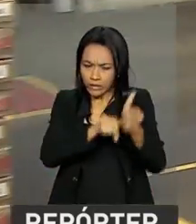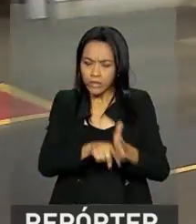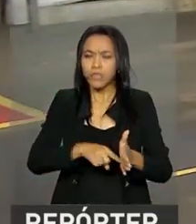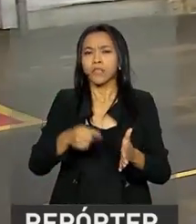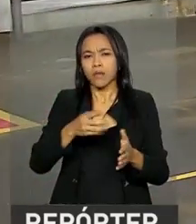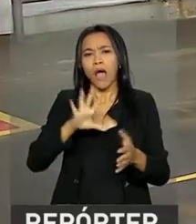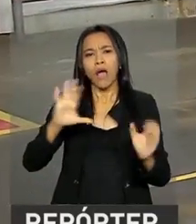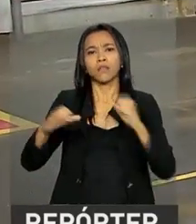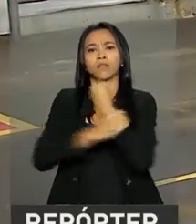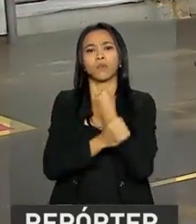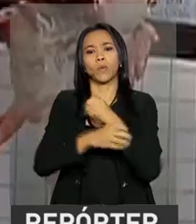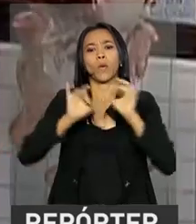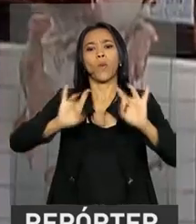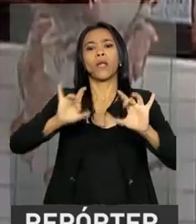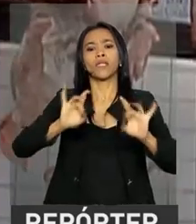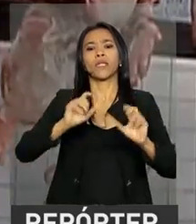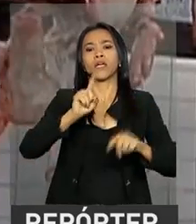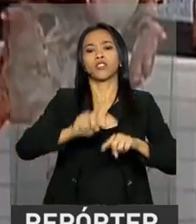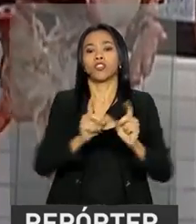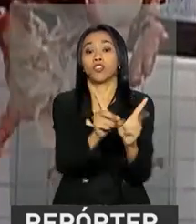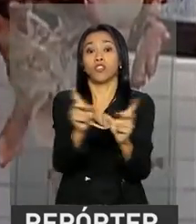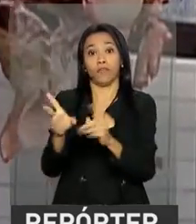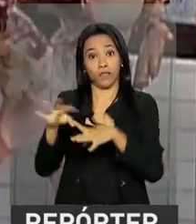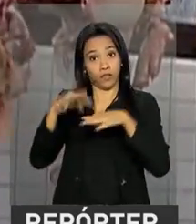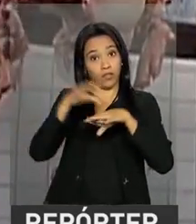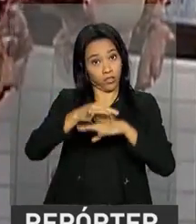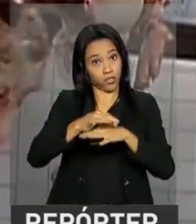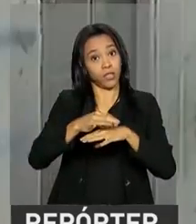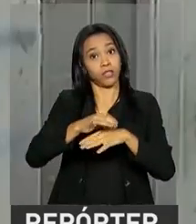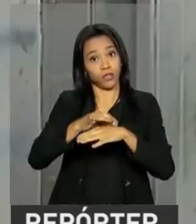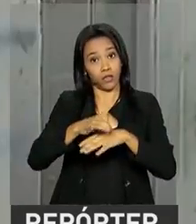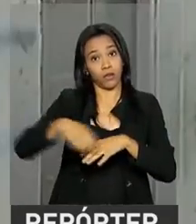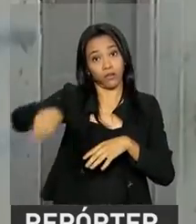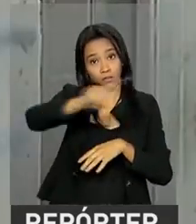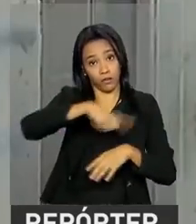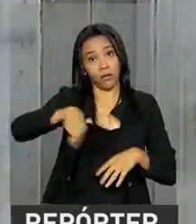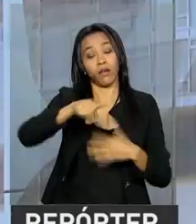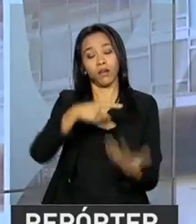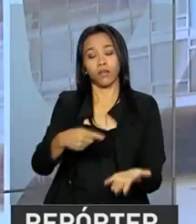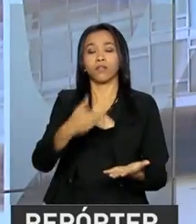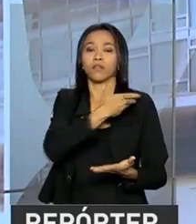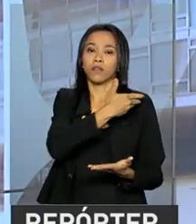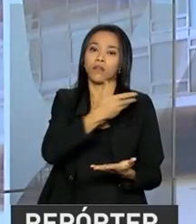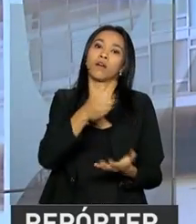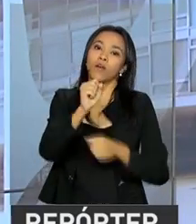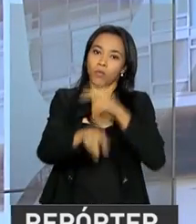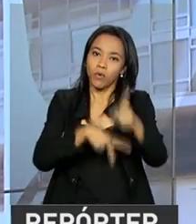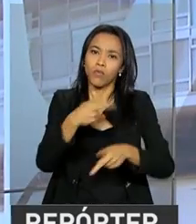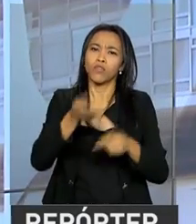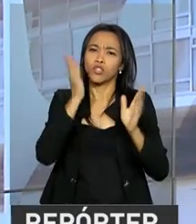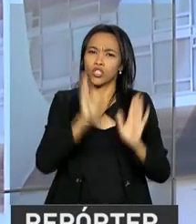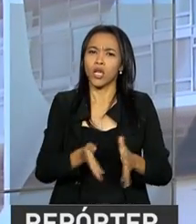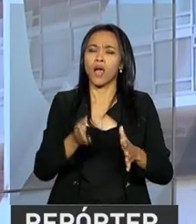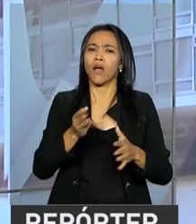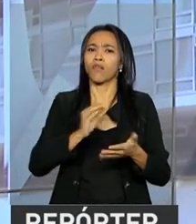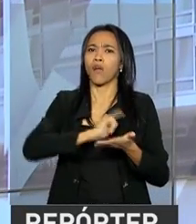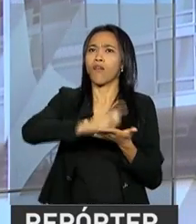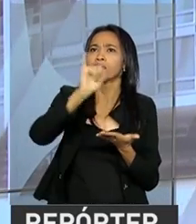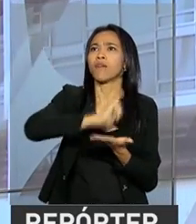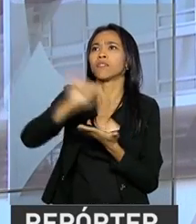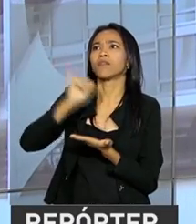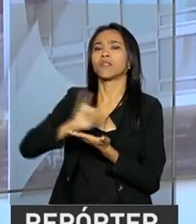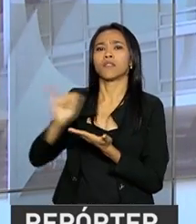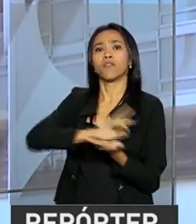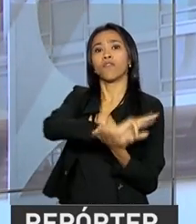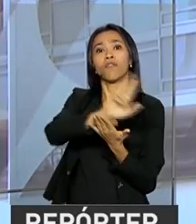produtos ao consumidor brasileiro e que o sistema já foi auditado por vários países que